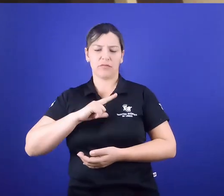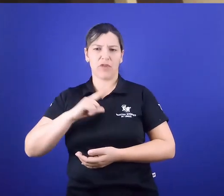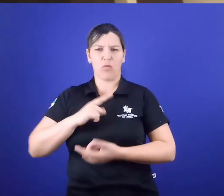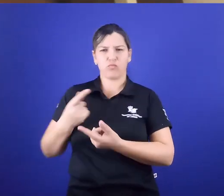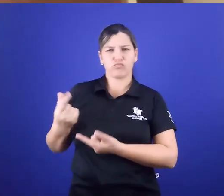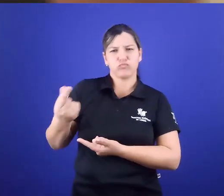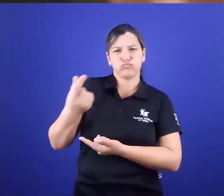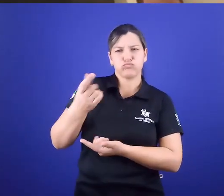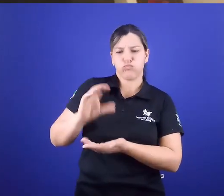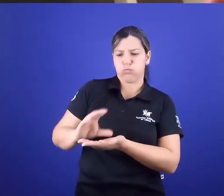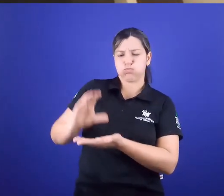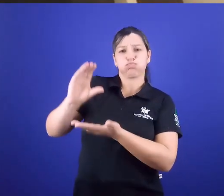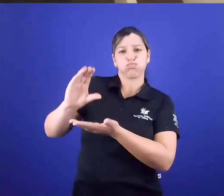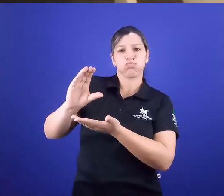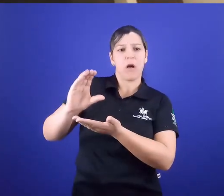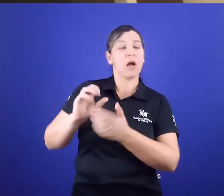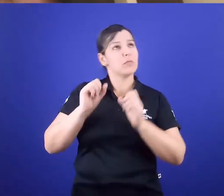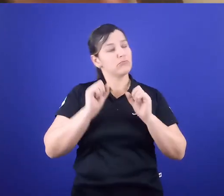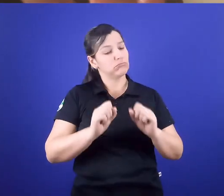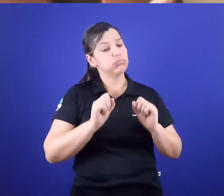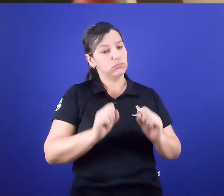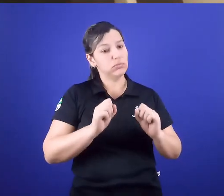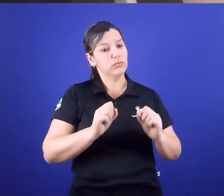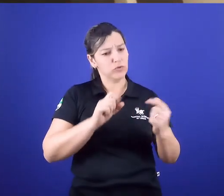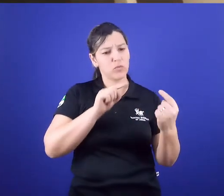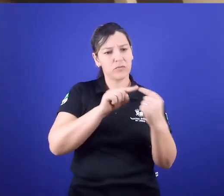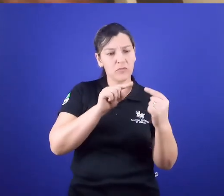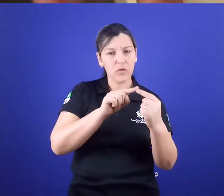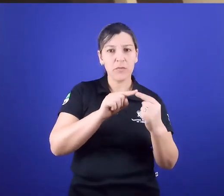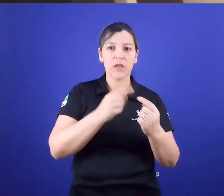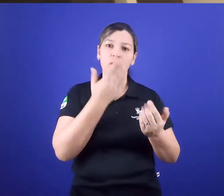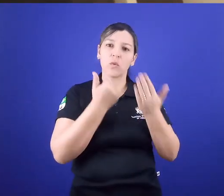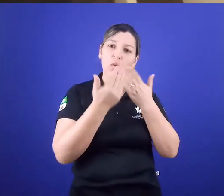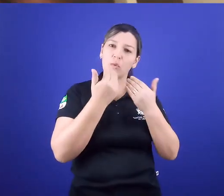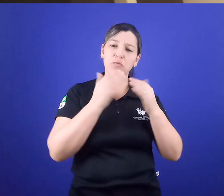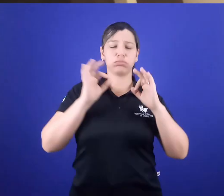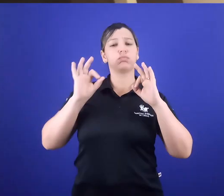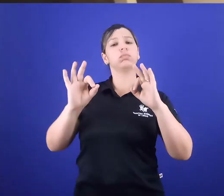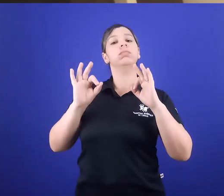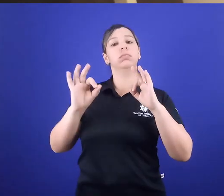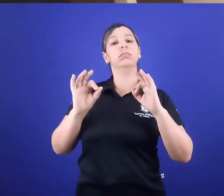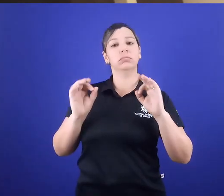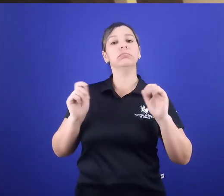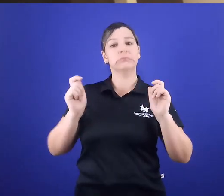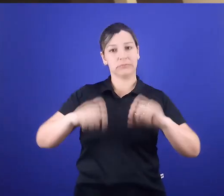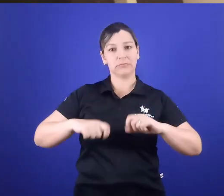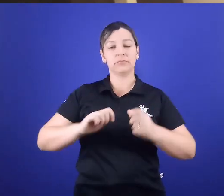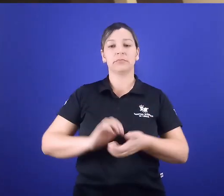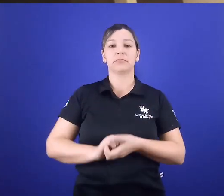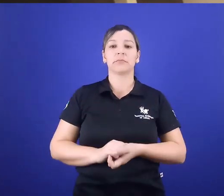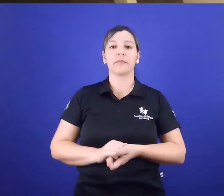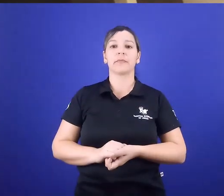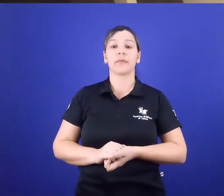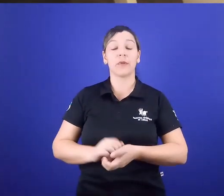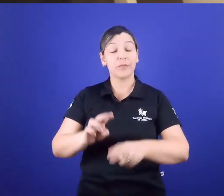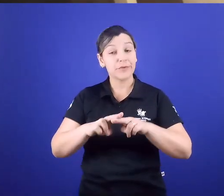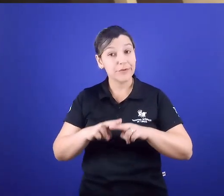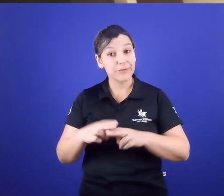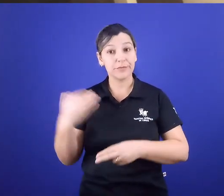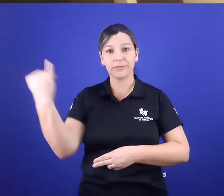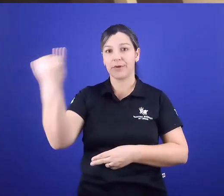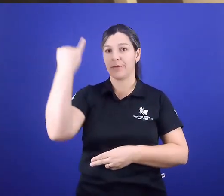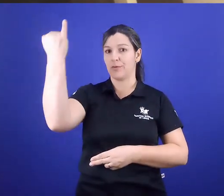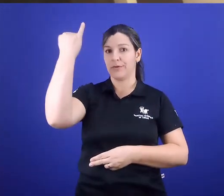amplo, eu já posso pensar em coisas mais caras, né, mais sofisticadas e por aí vai. Então, o que é importante vocês